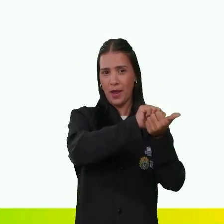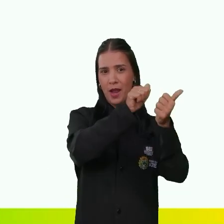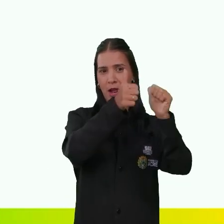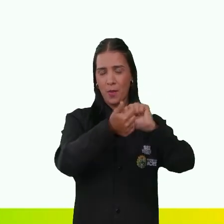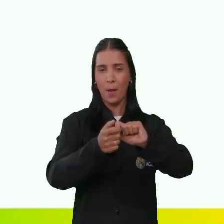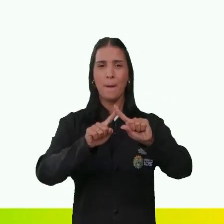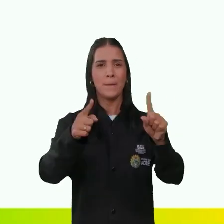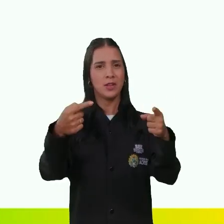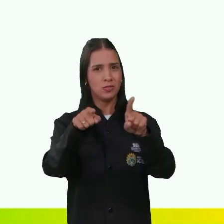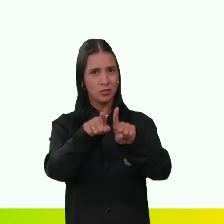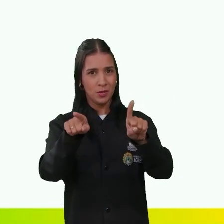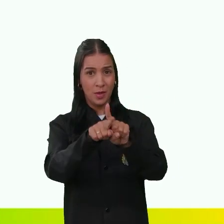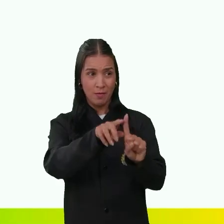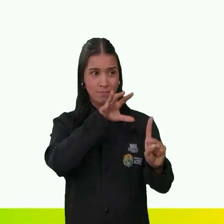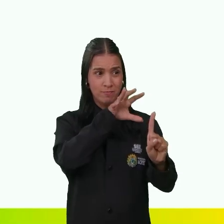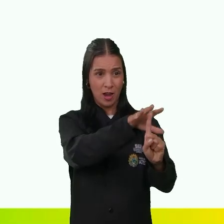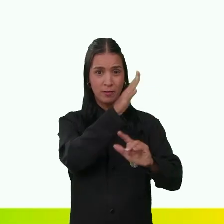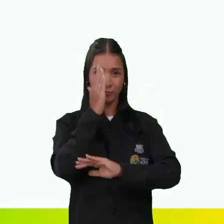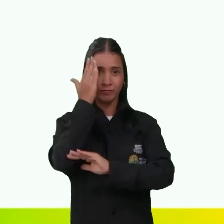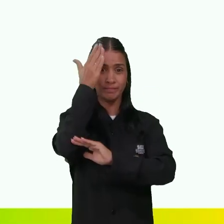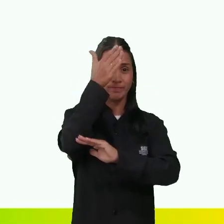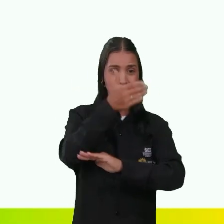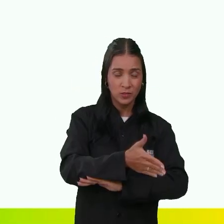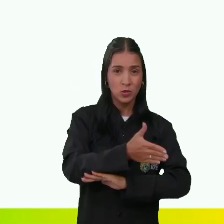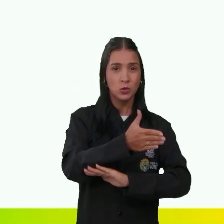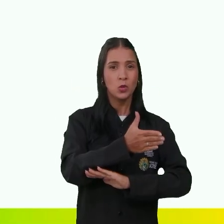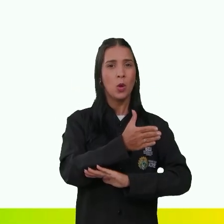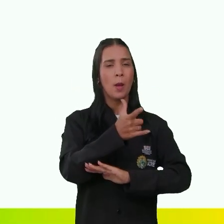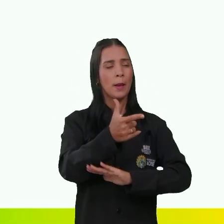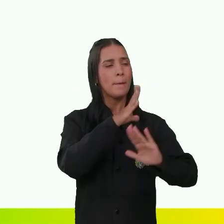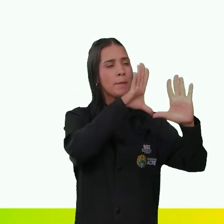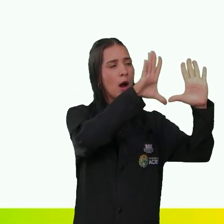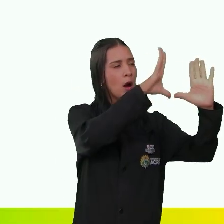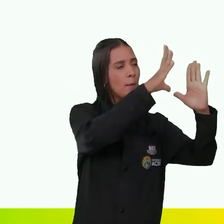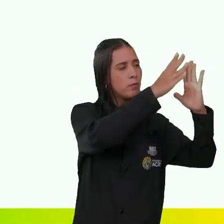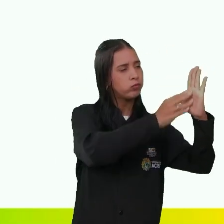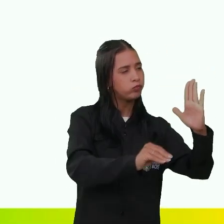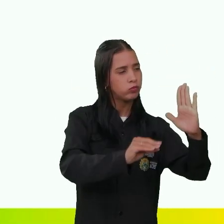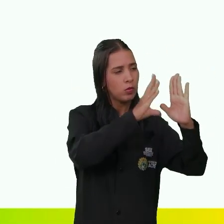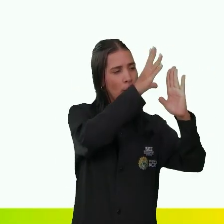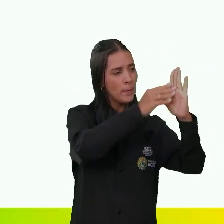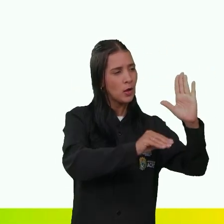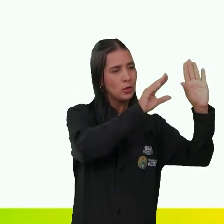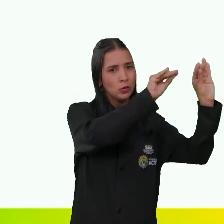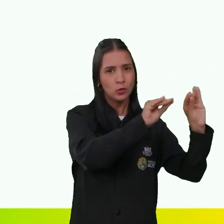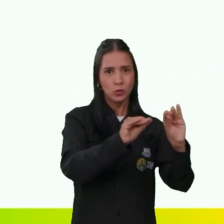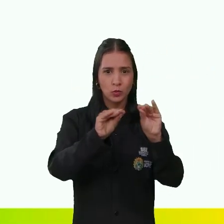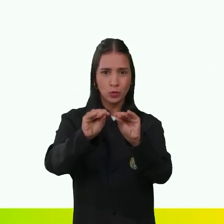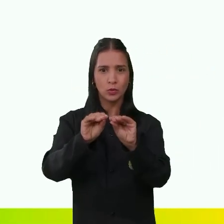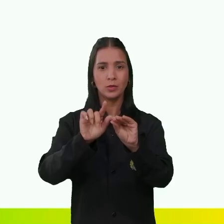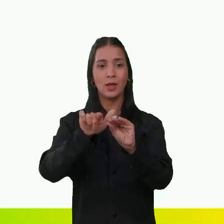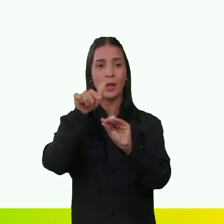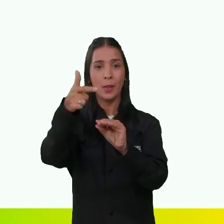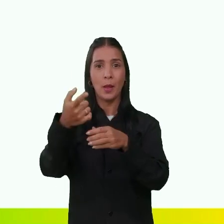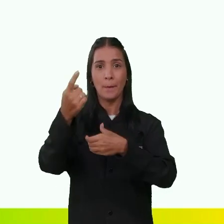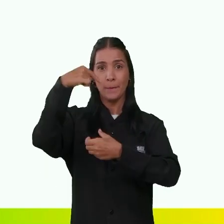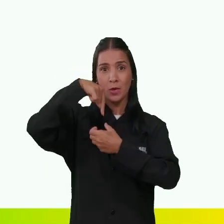a manipulação e a moldagem das subjetividades individuais.